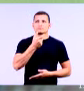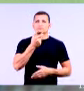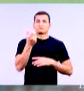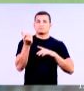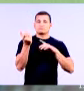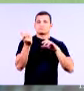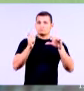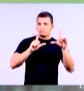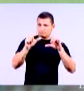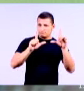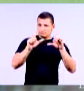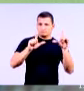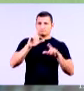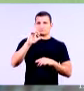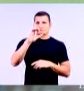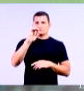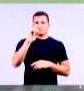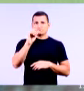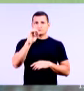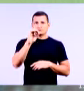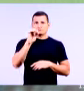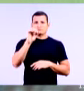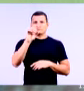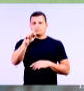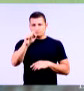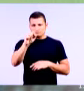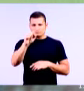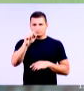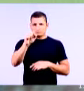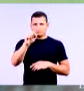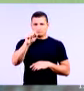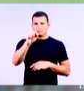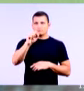entretenimento e dados. Ok?